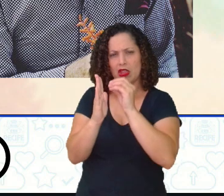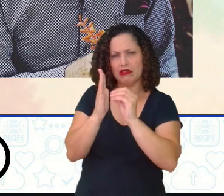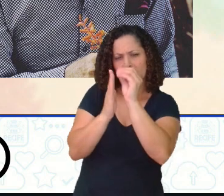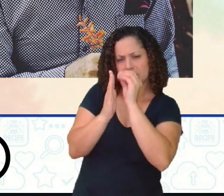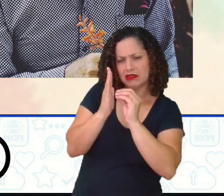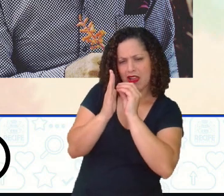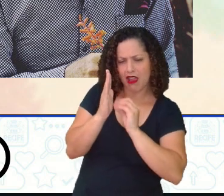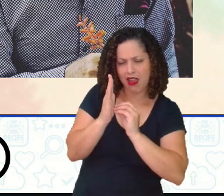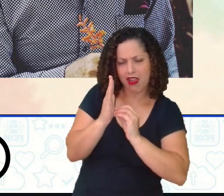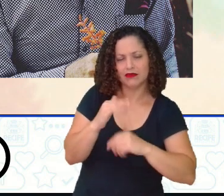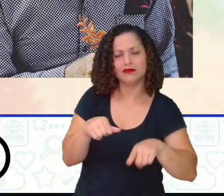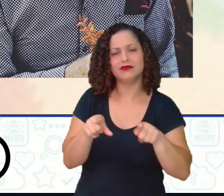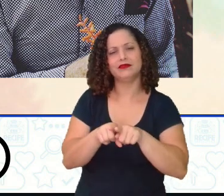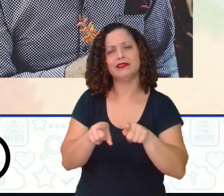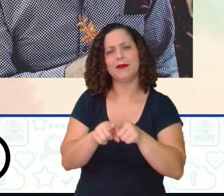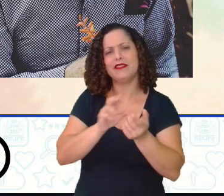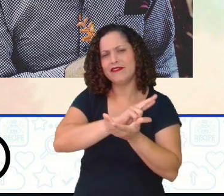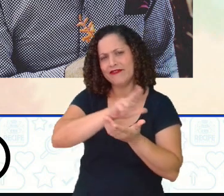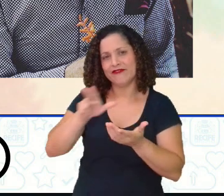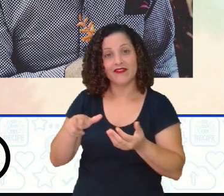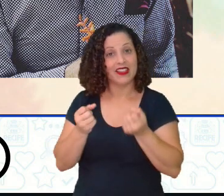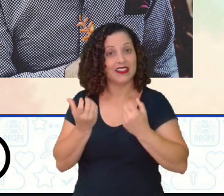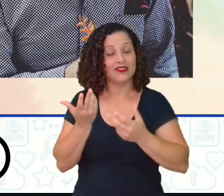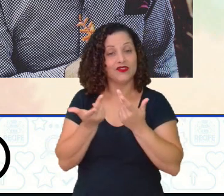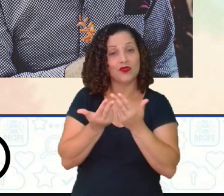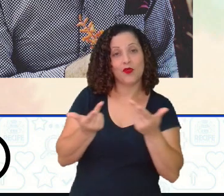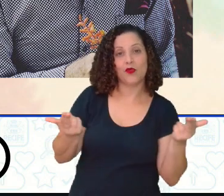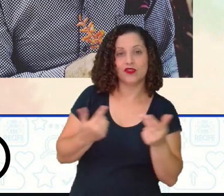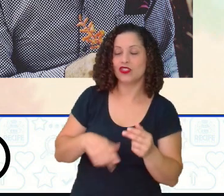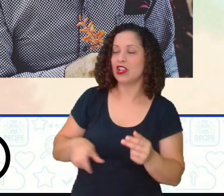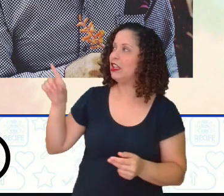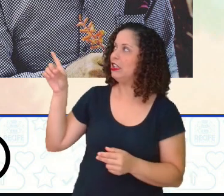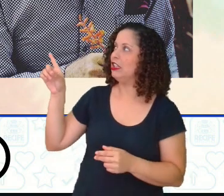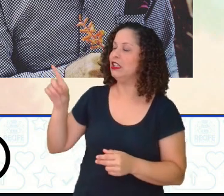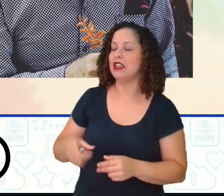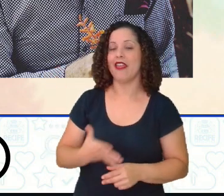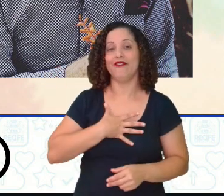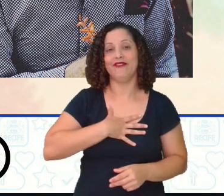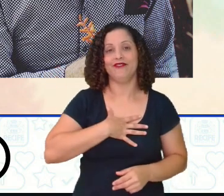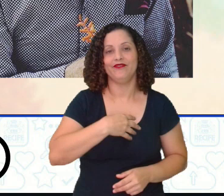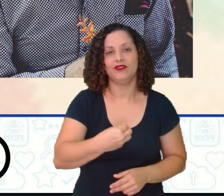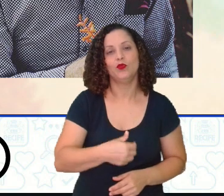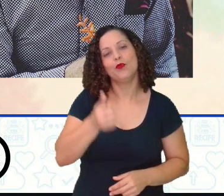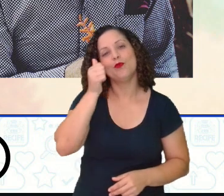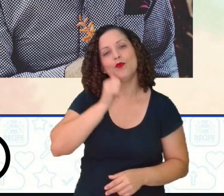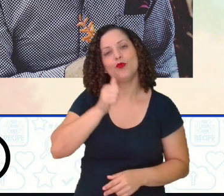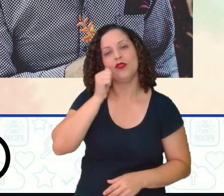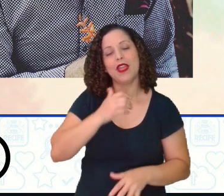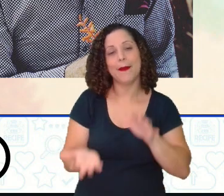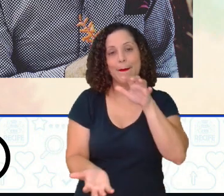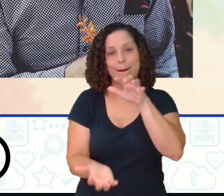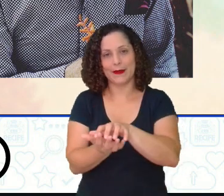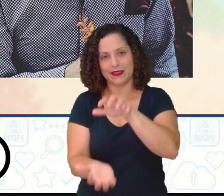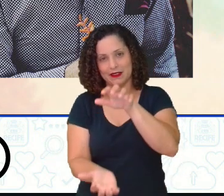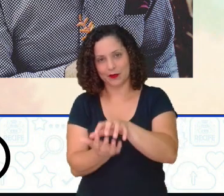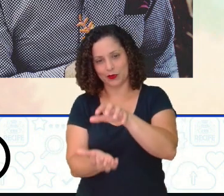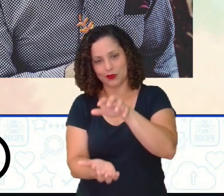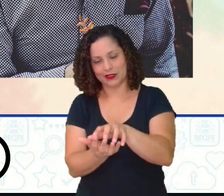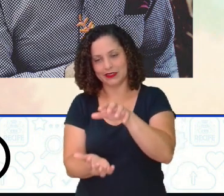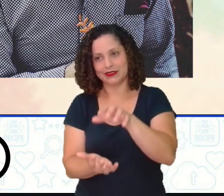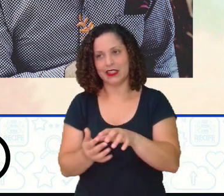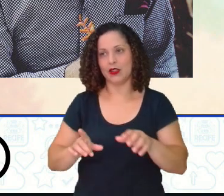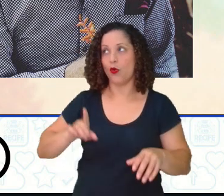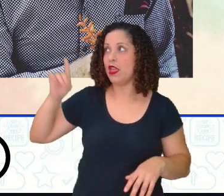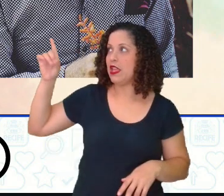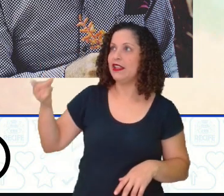algumas características aí de Burle Marx. Ele é filho de uma pernambucana. Então, nesse caso aí, ele veio